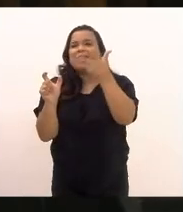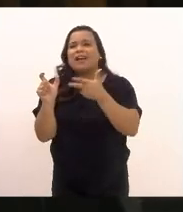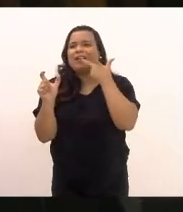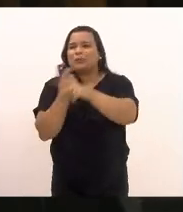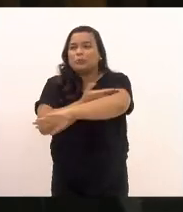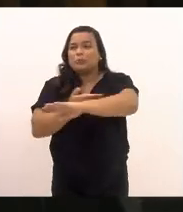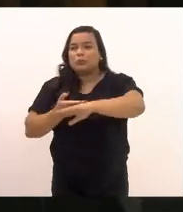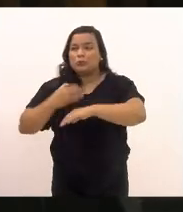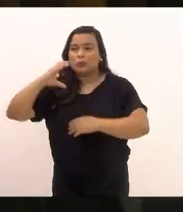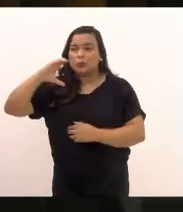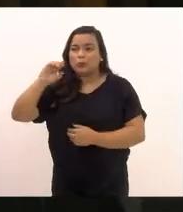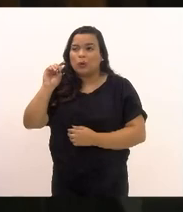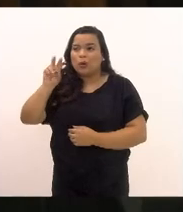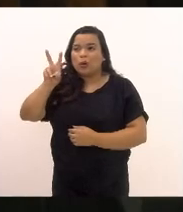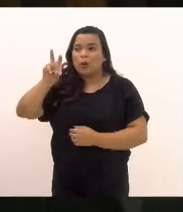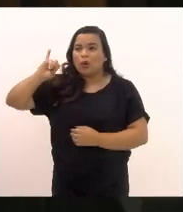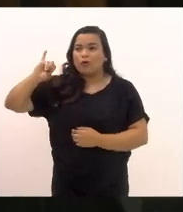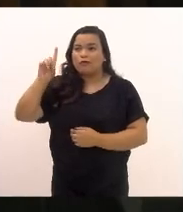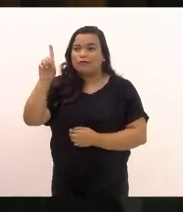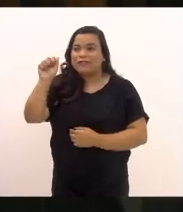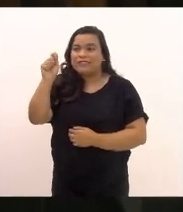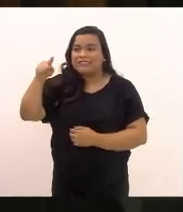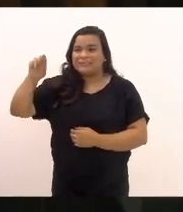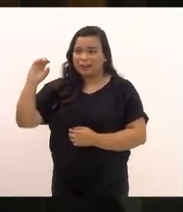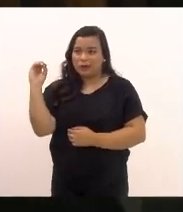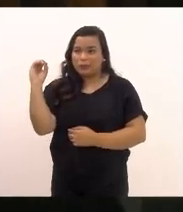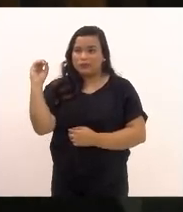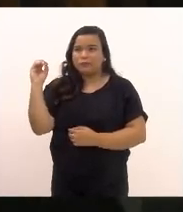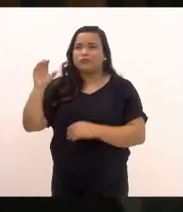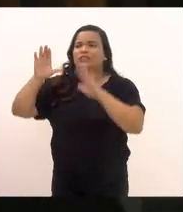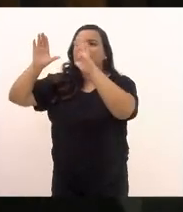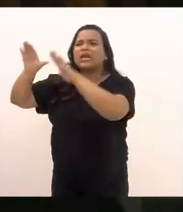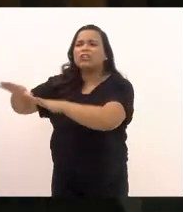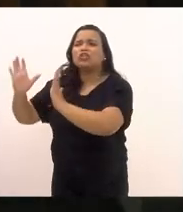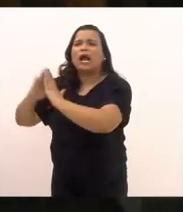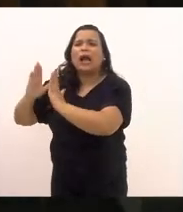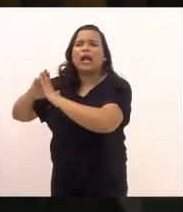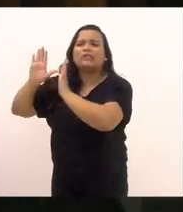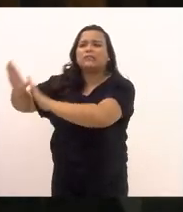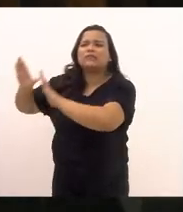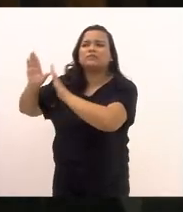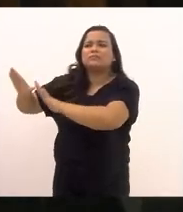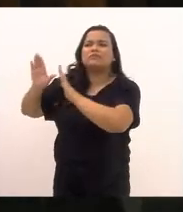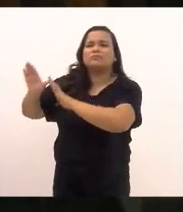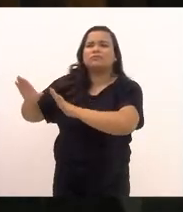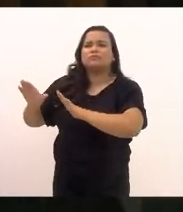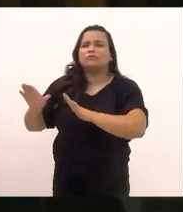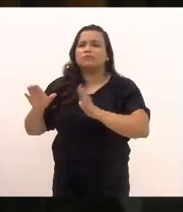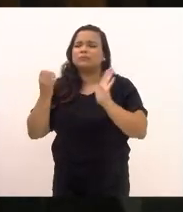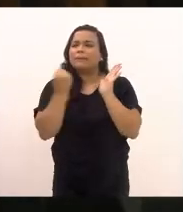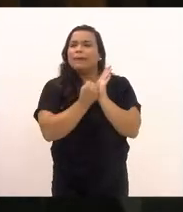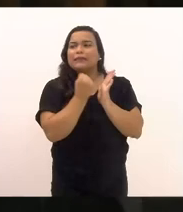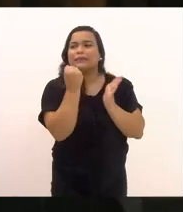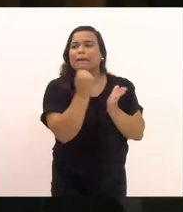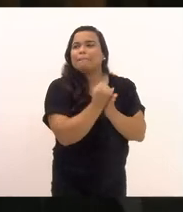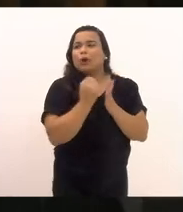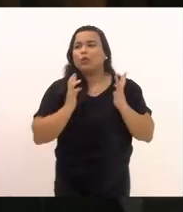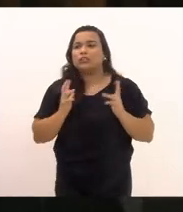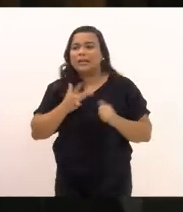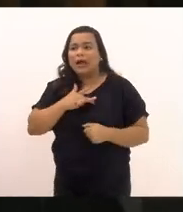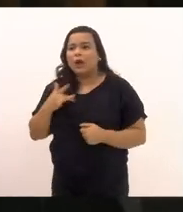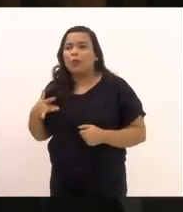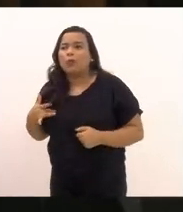que fez aquela coisa de deixar todo mundo em casa, passaporte sanitário.